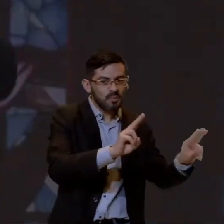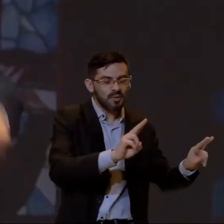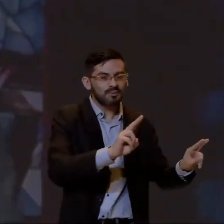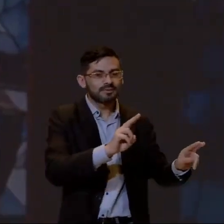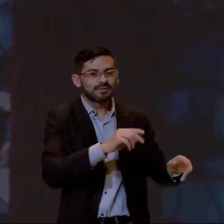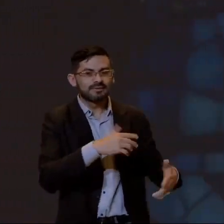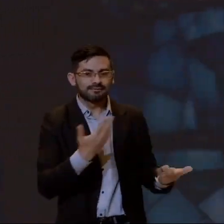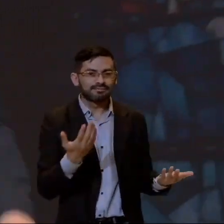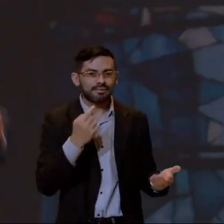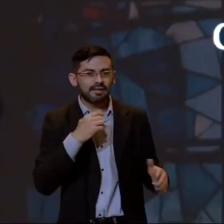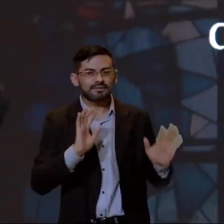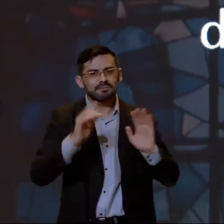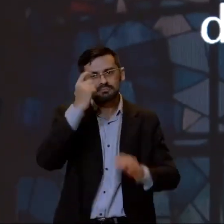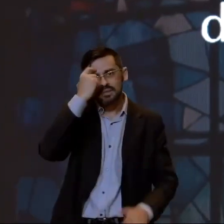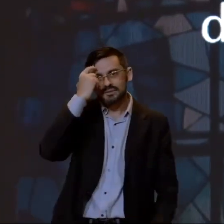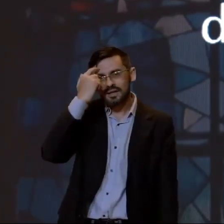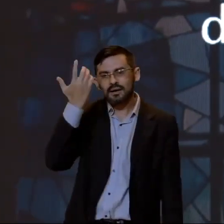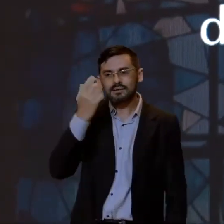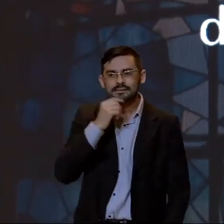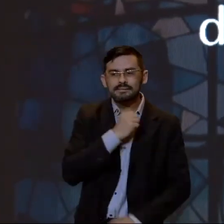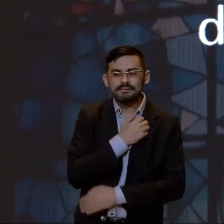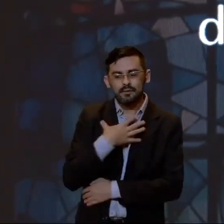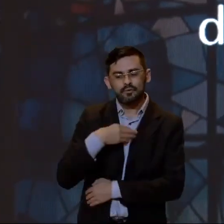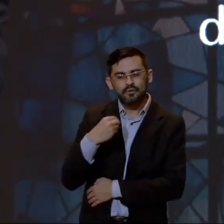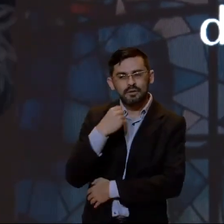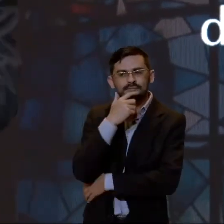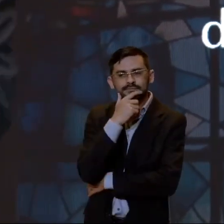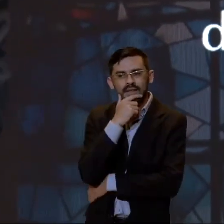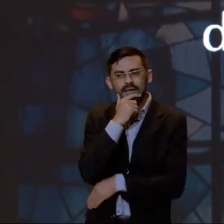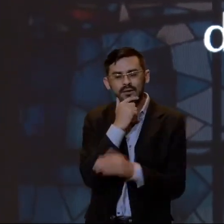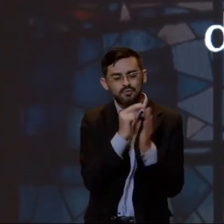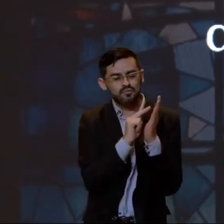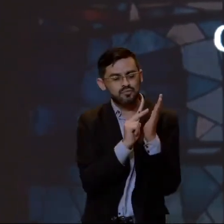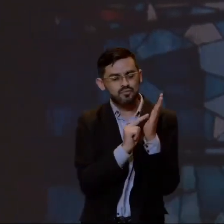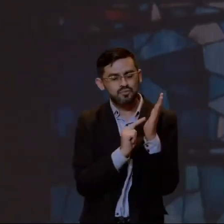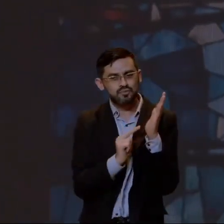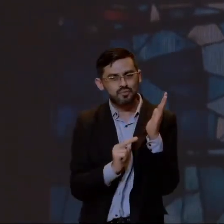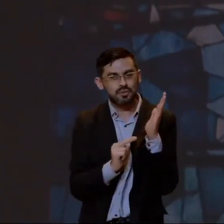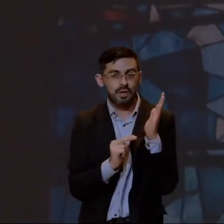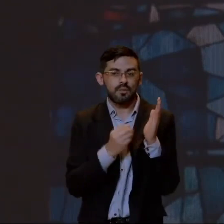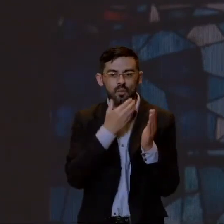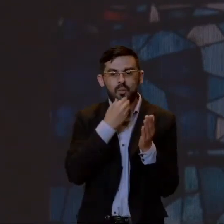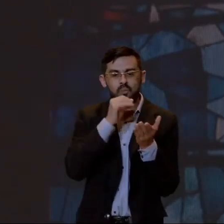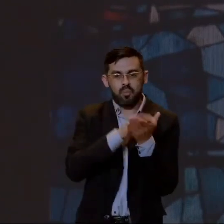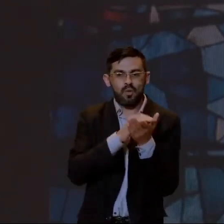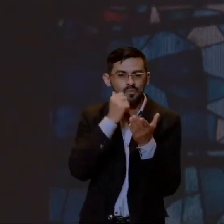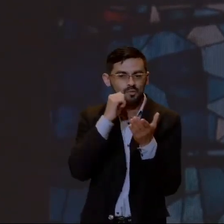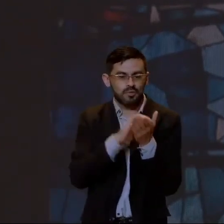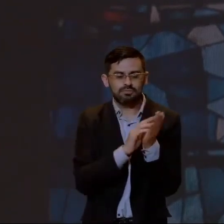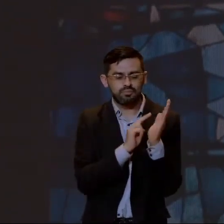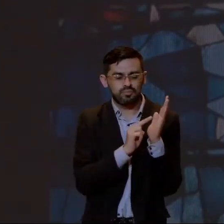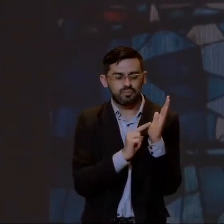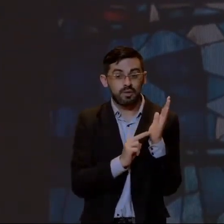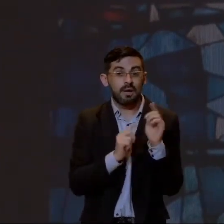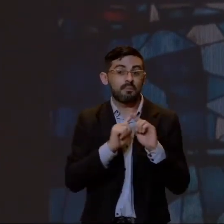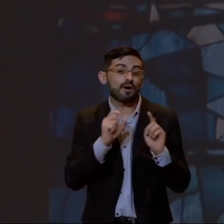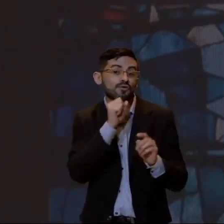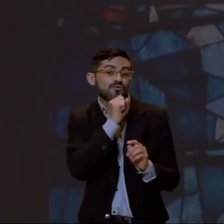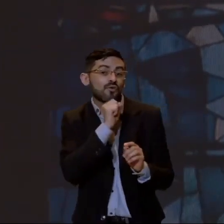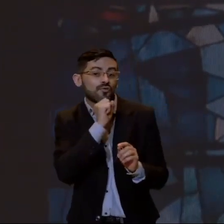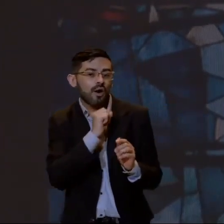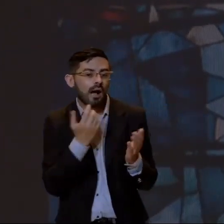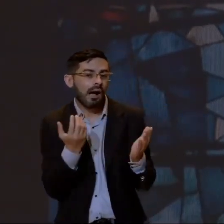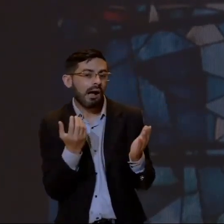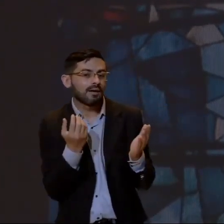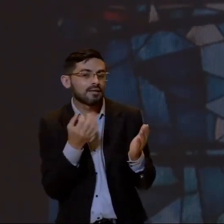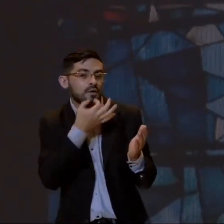começa a pensar lá o nome do seu filho, já tem uma lista de nomes que o marido e a esposa dão, mas o vovô e a vovó querem dar